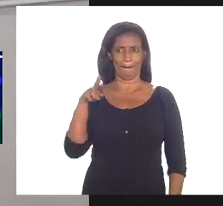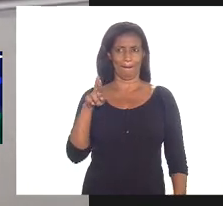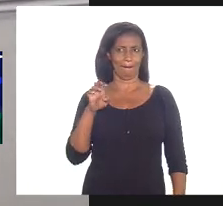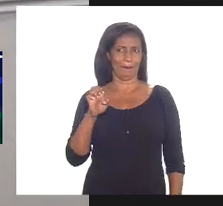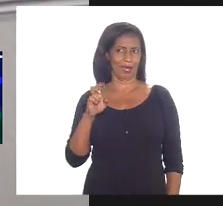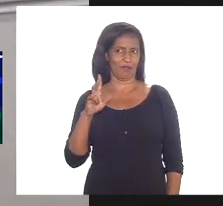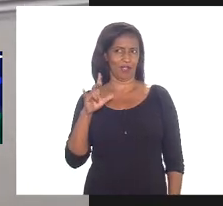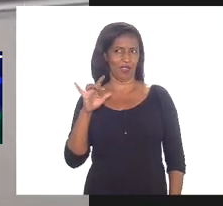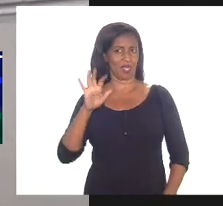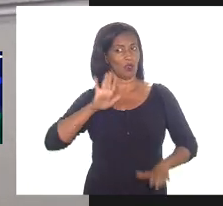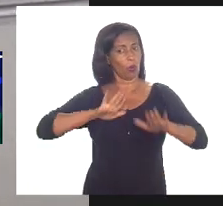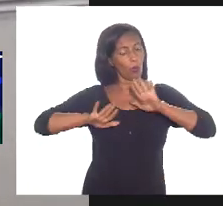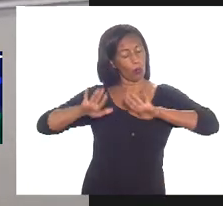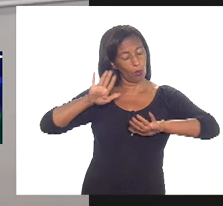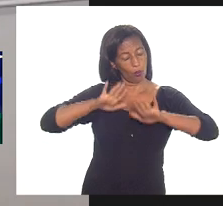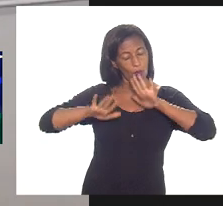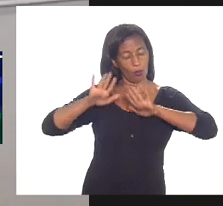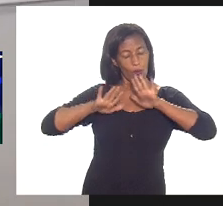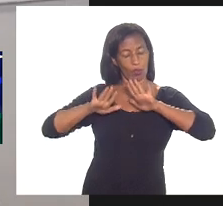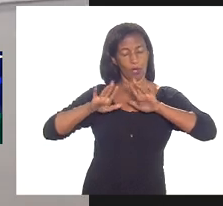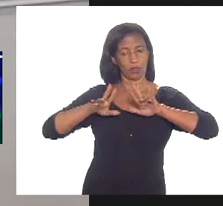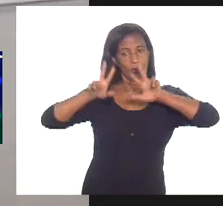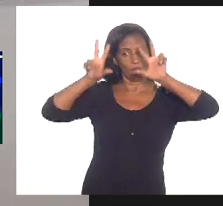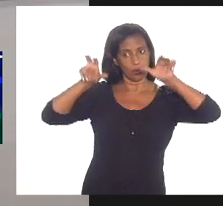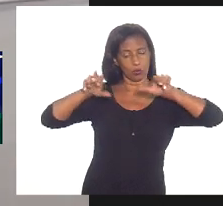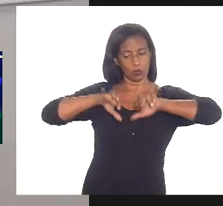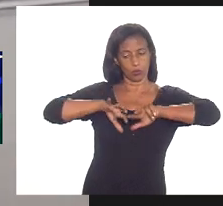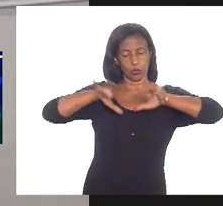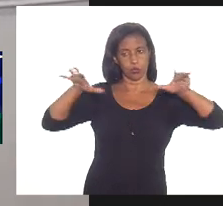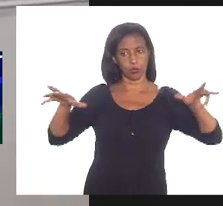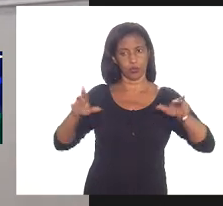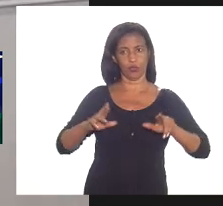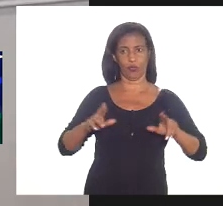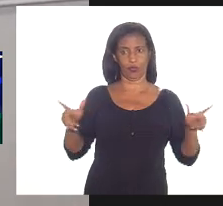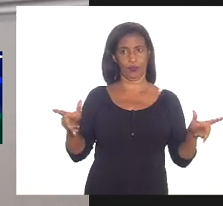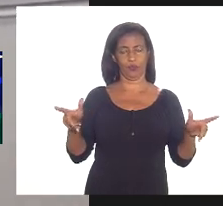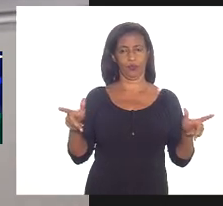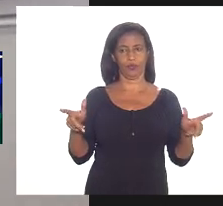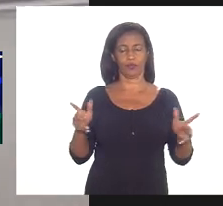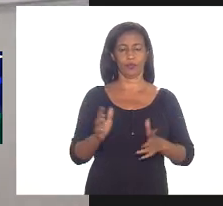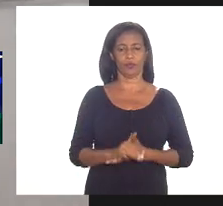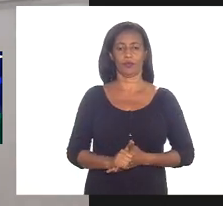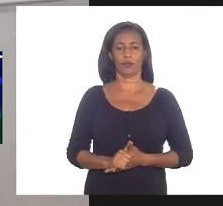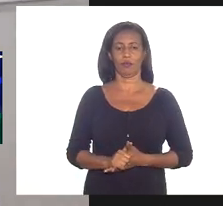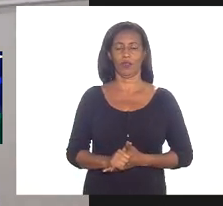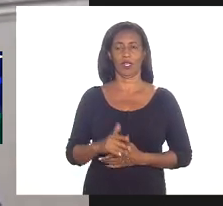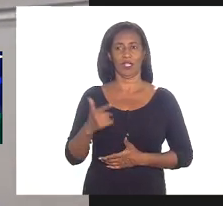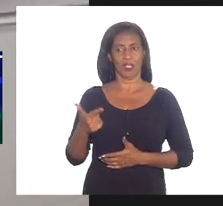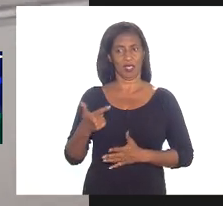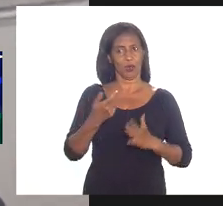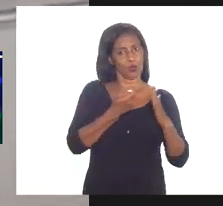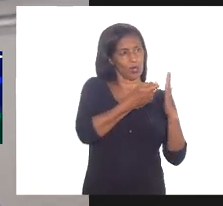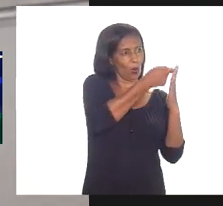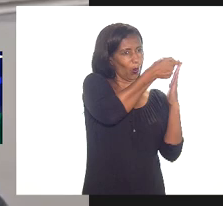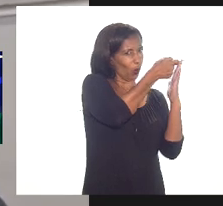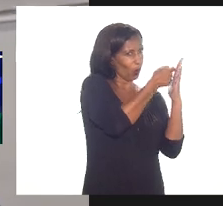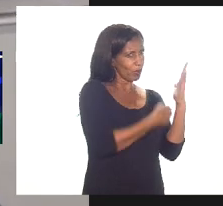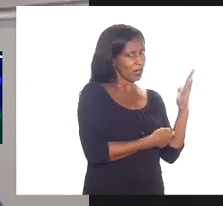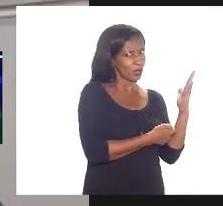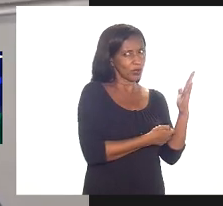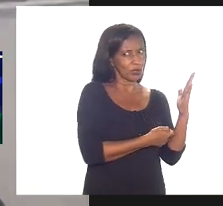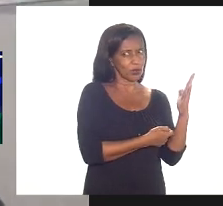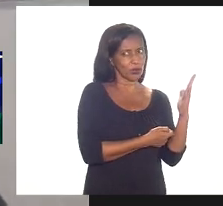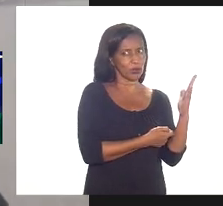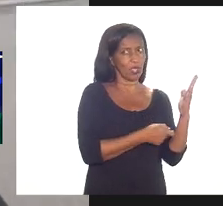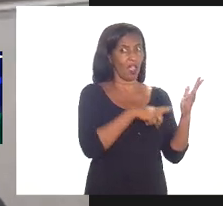são assuntos distintos totalmente distintos e usar uma narrativa porque amanhã vai ter a sua